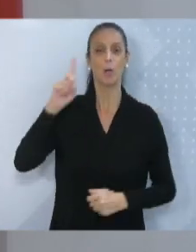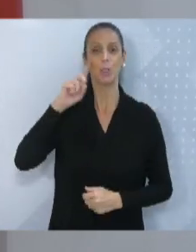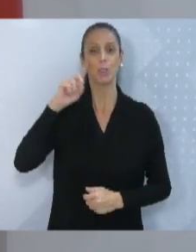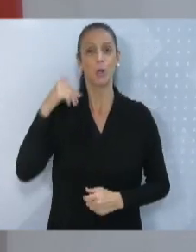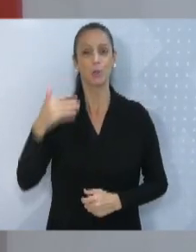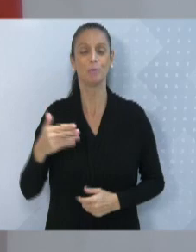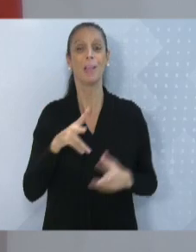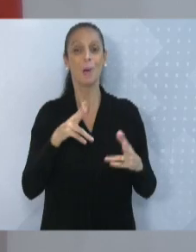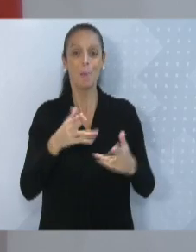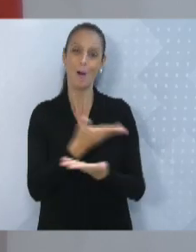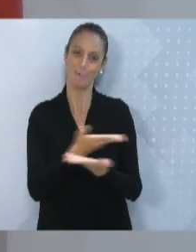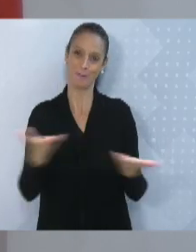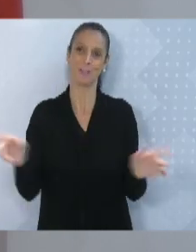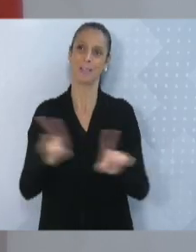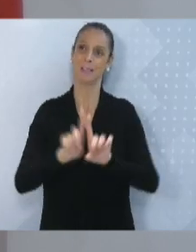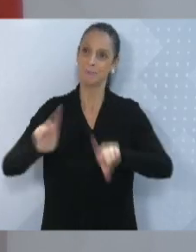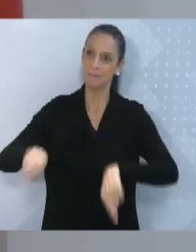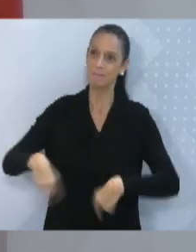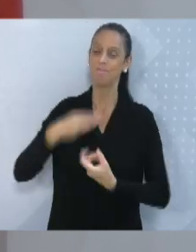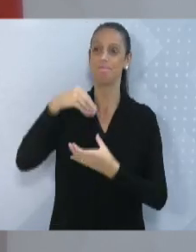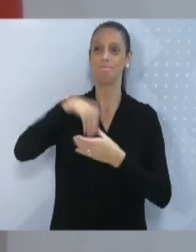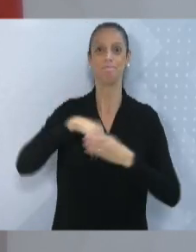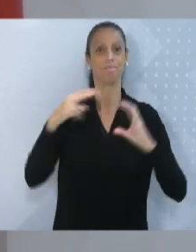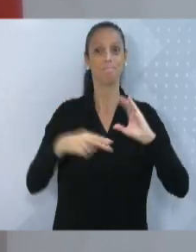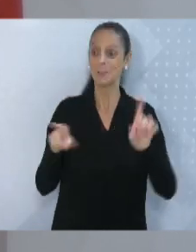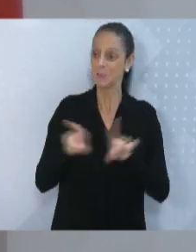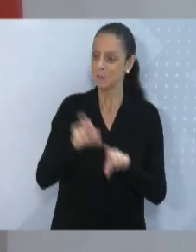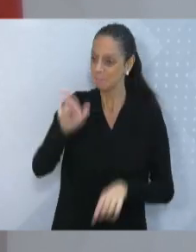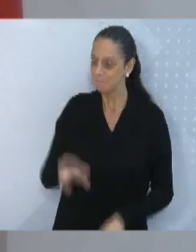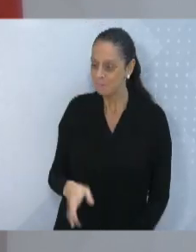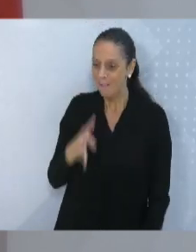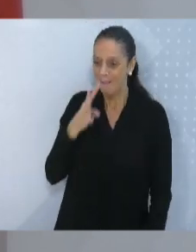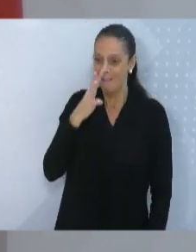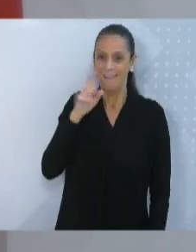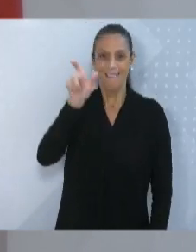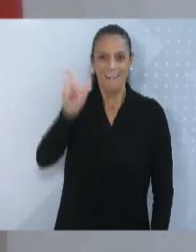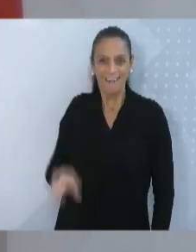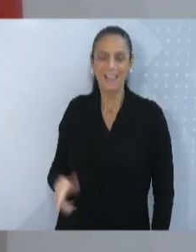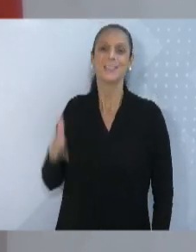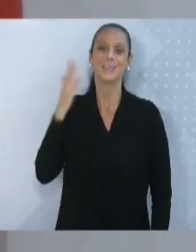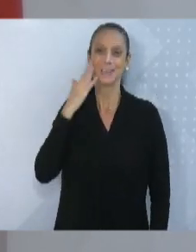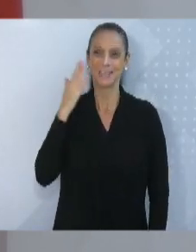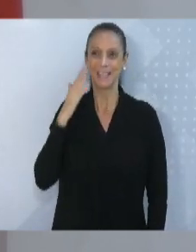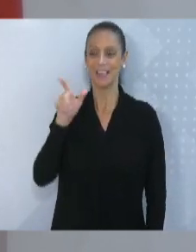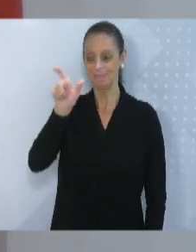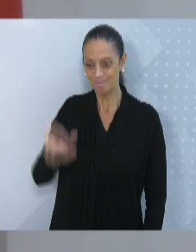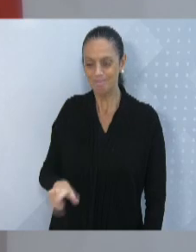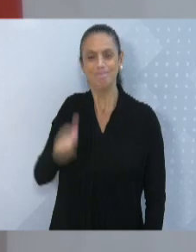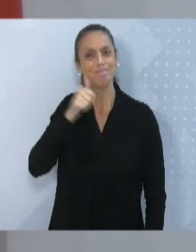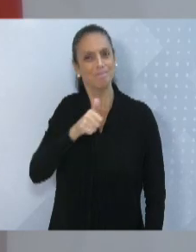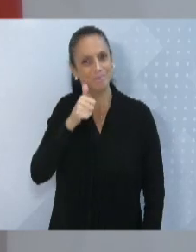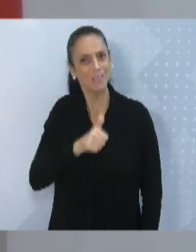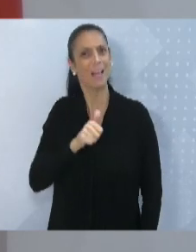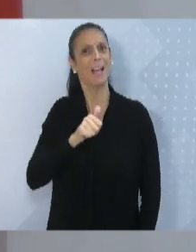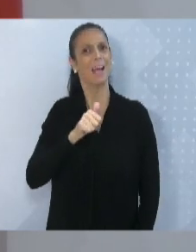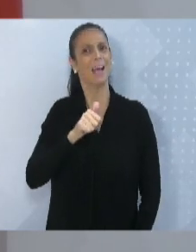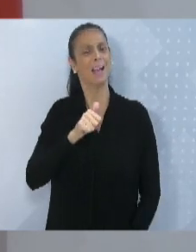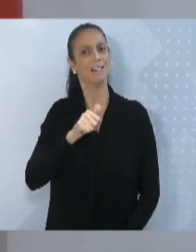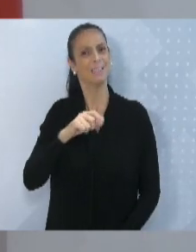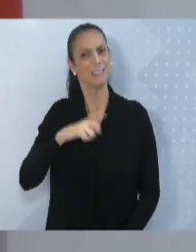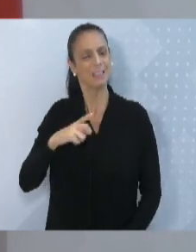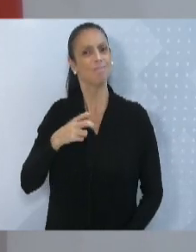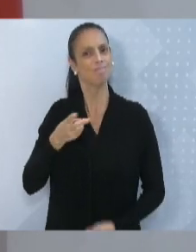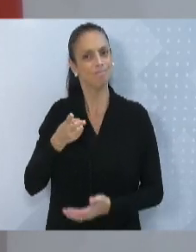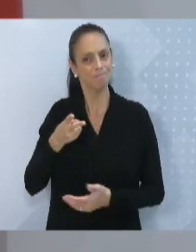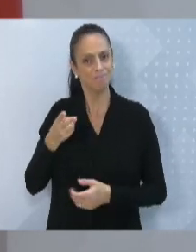tem esse Grande Desafio aqui no Parlamento eu te admiro muito Vereador e Silmara de sábios de Isso é uma mulher que é muito comprometida com seus valores